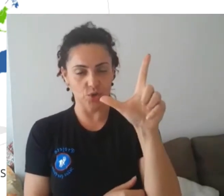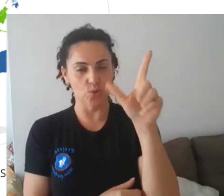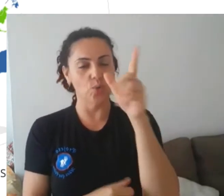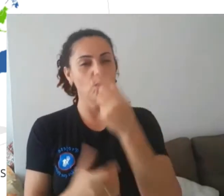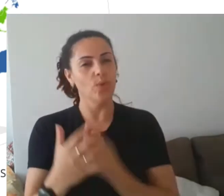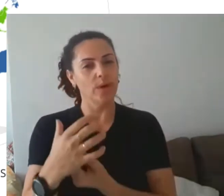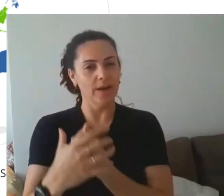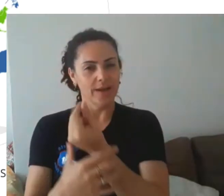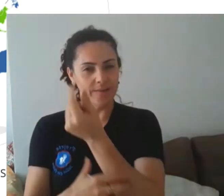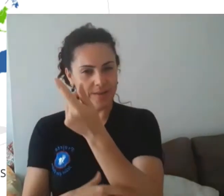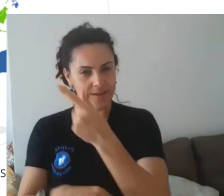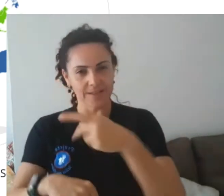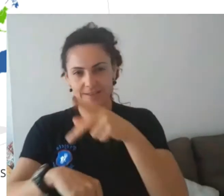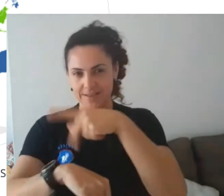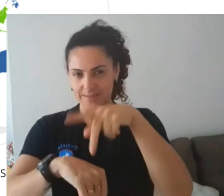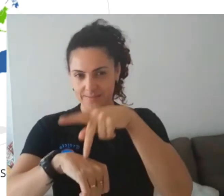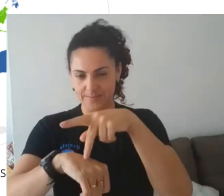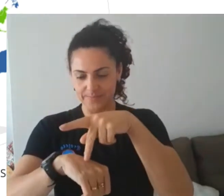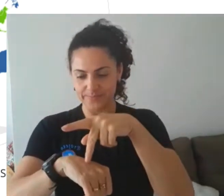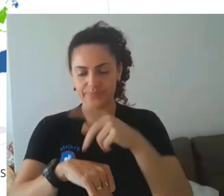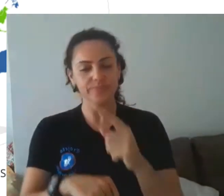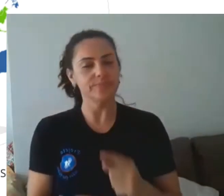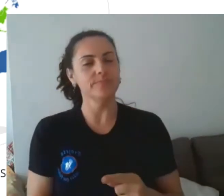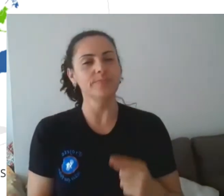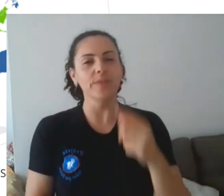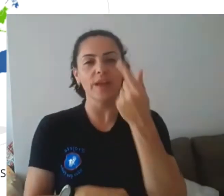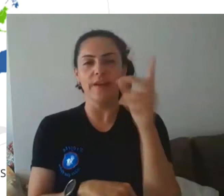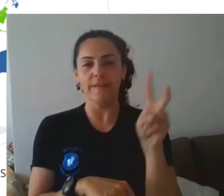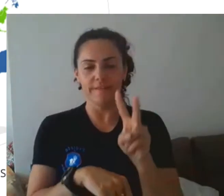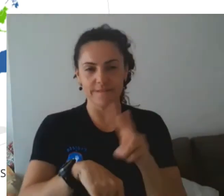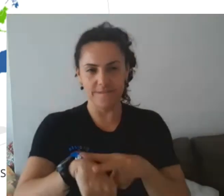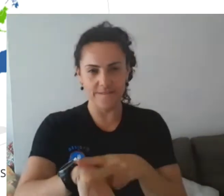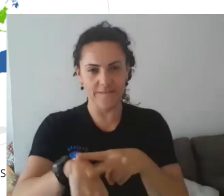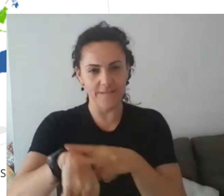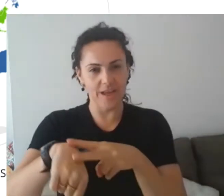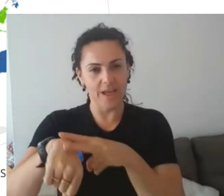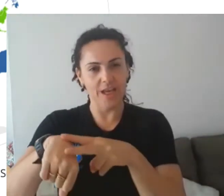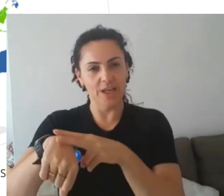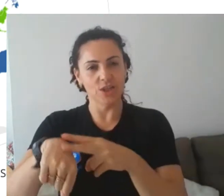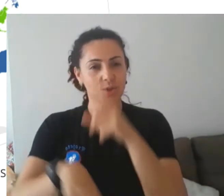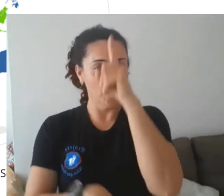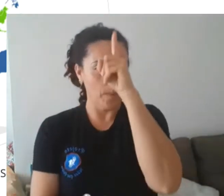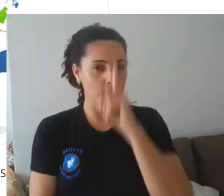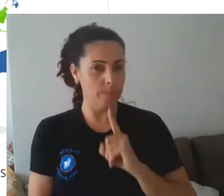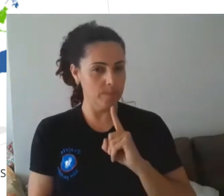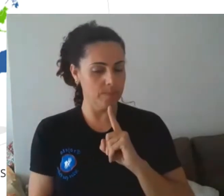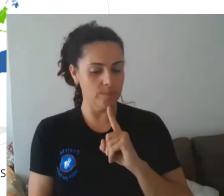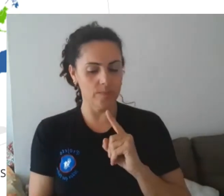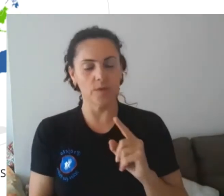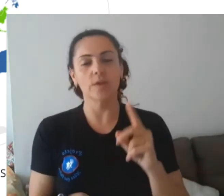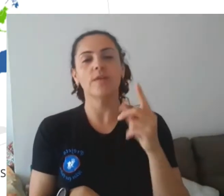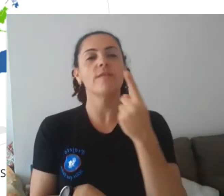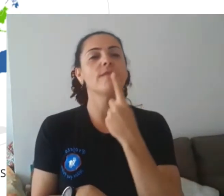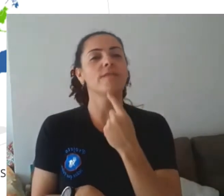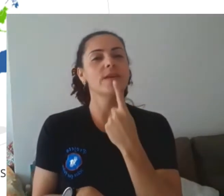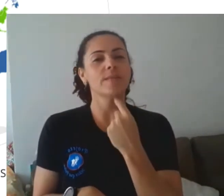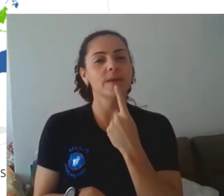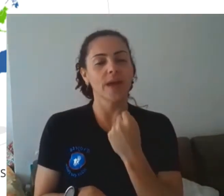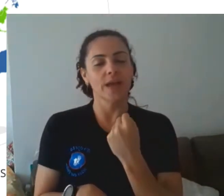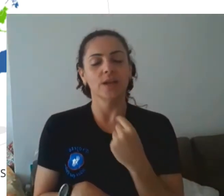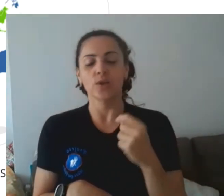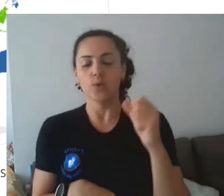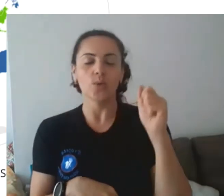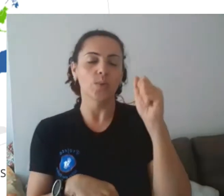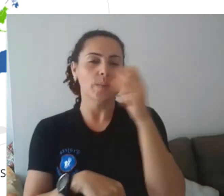considerados capitalistas, né, aqui no norte da América, no continente africano, na Oceania, na